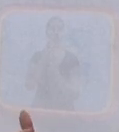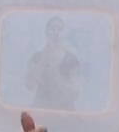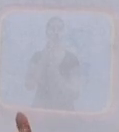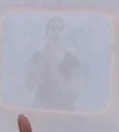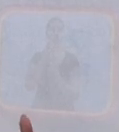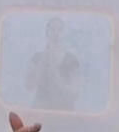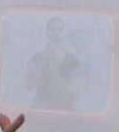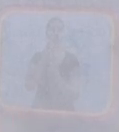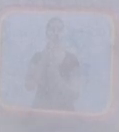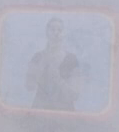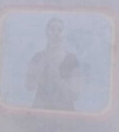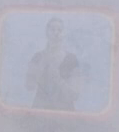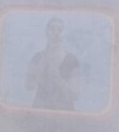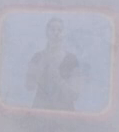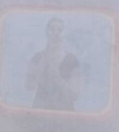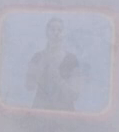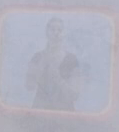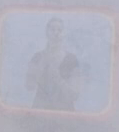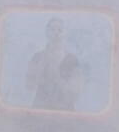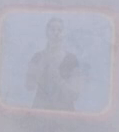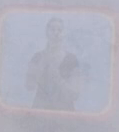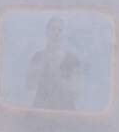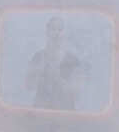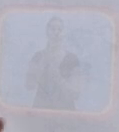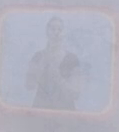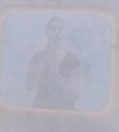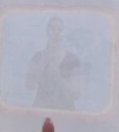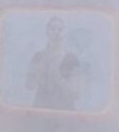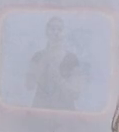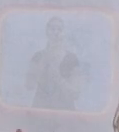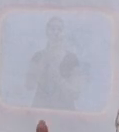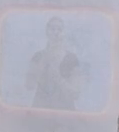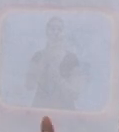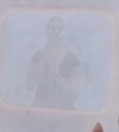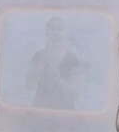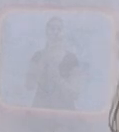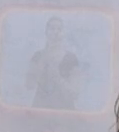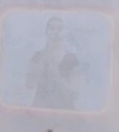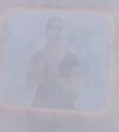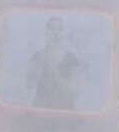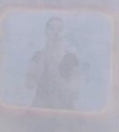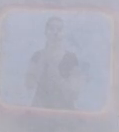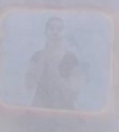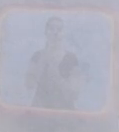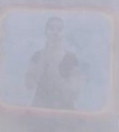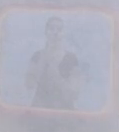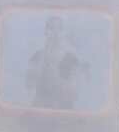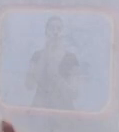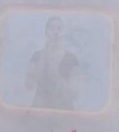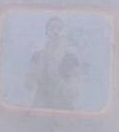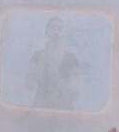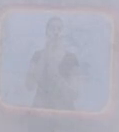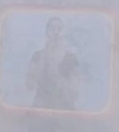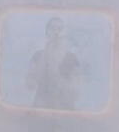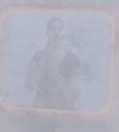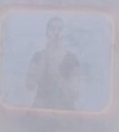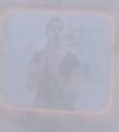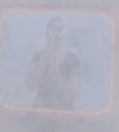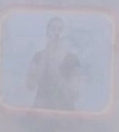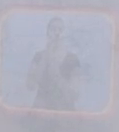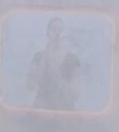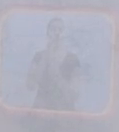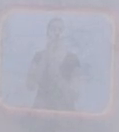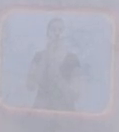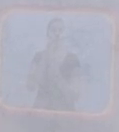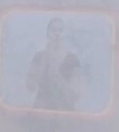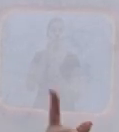à sua movimentação feminina. Então, ela estava preocupada com o movimento de cada um, não com a